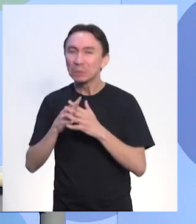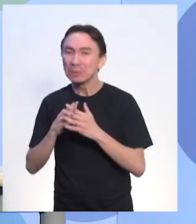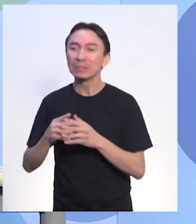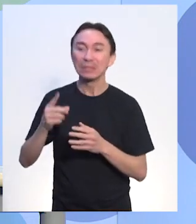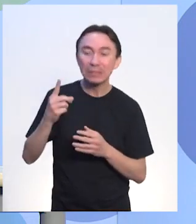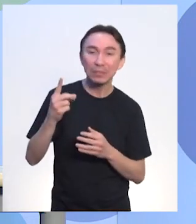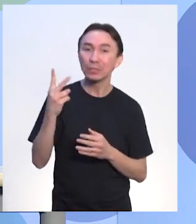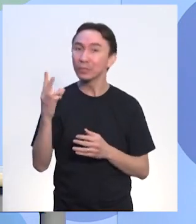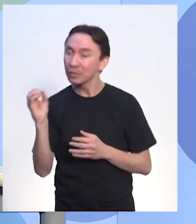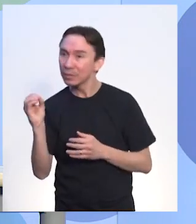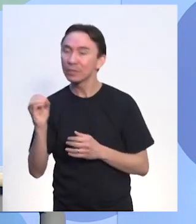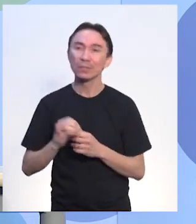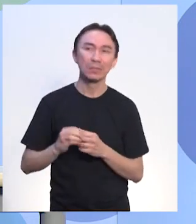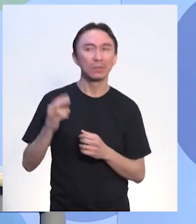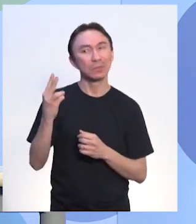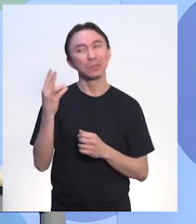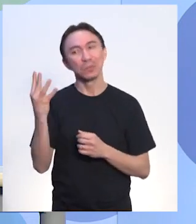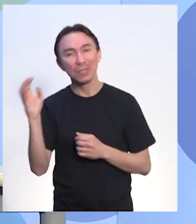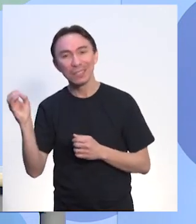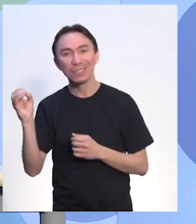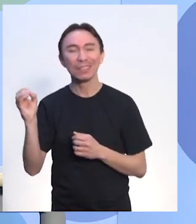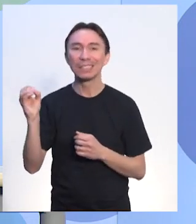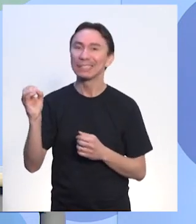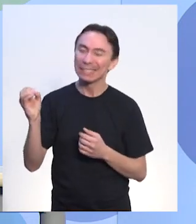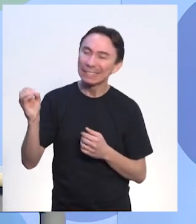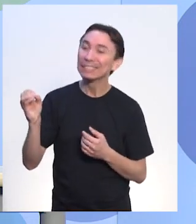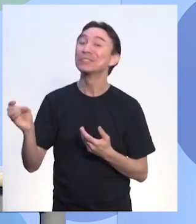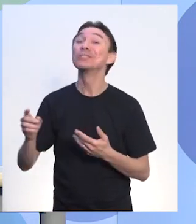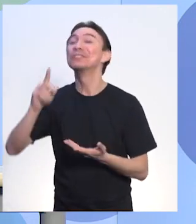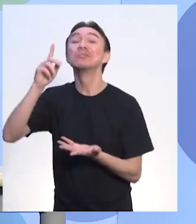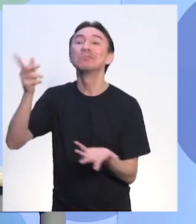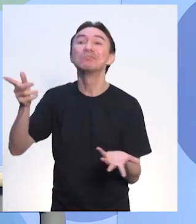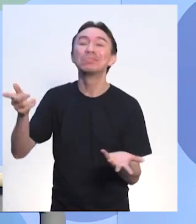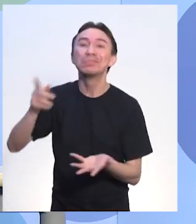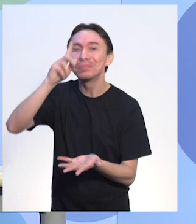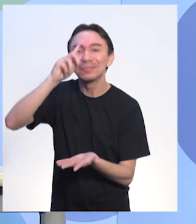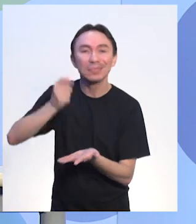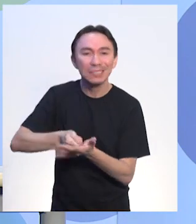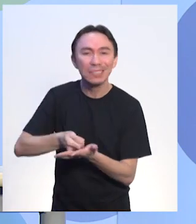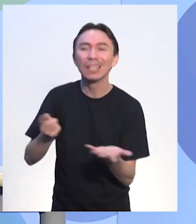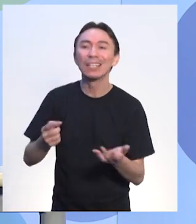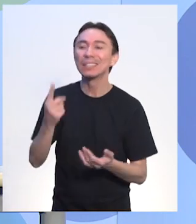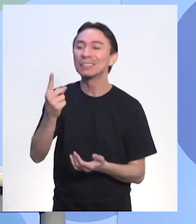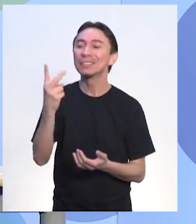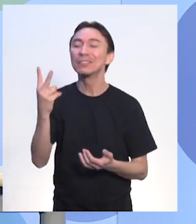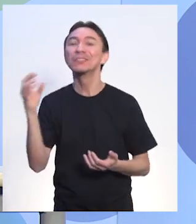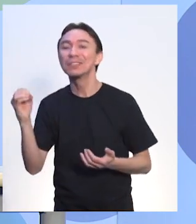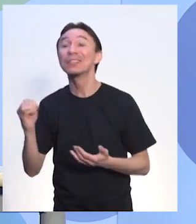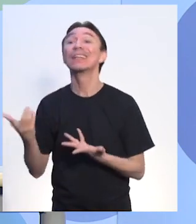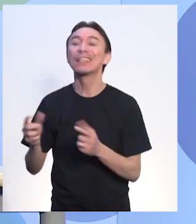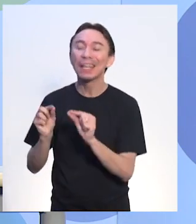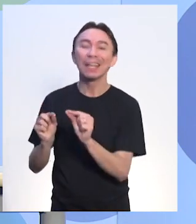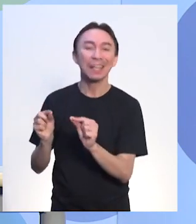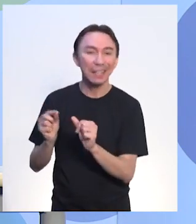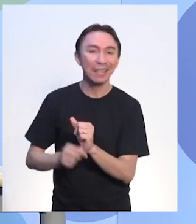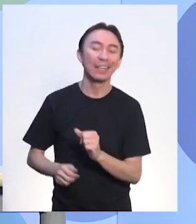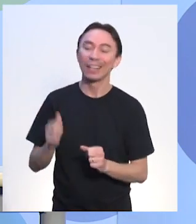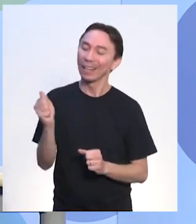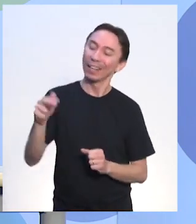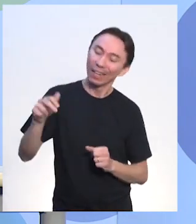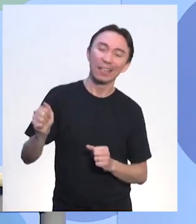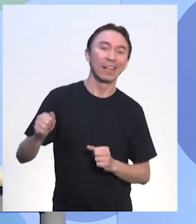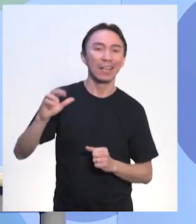colocou 120 ou 240. Tem que decidir, né, gente? É 120. Então, quem colocou 120? Ana